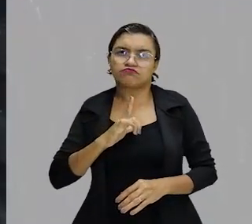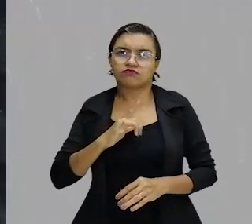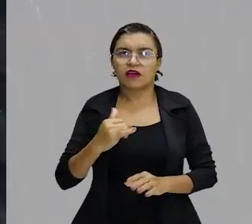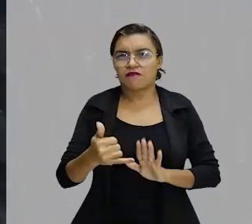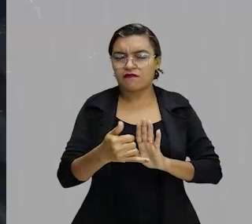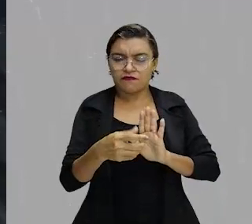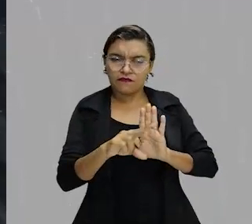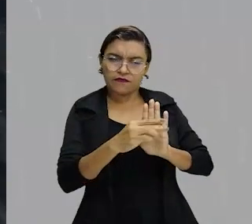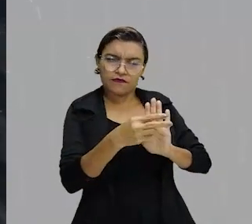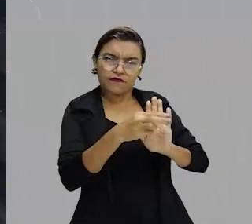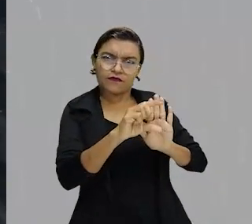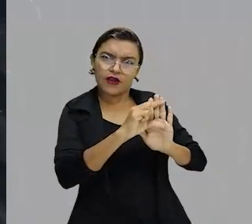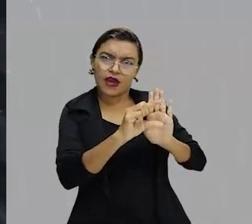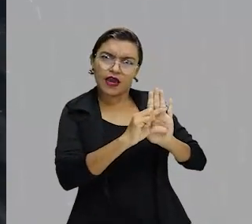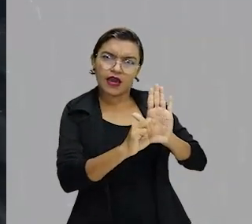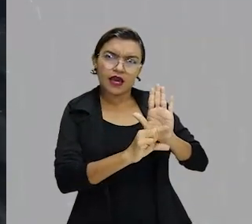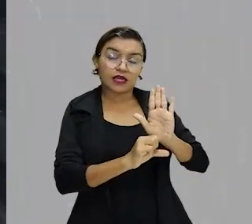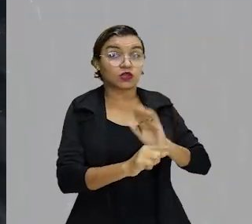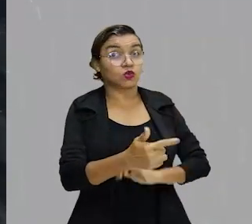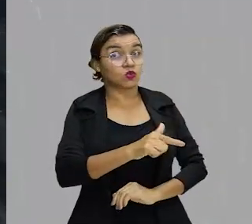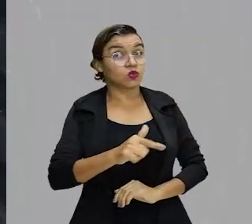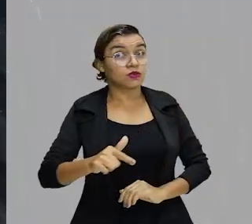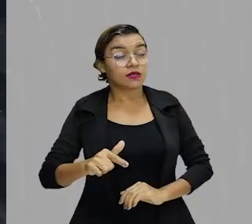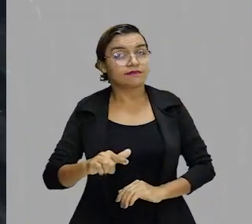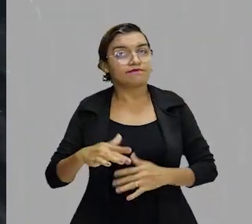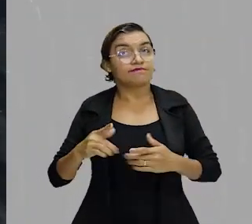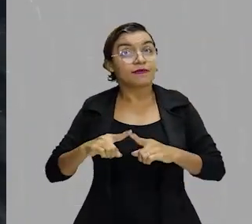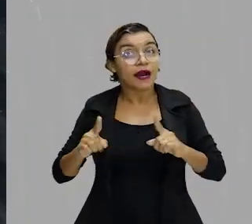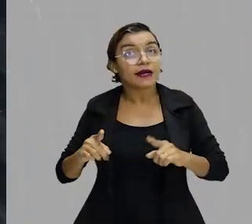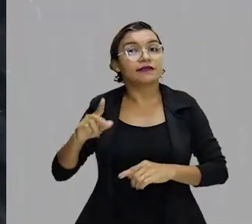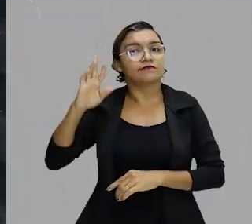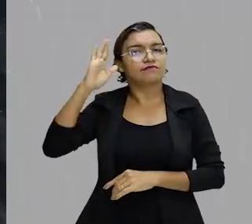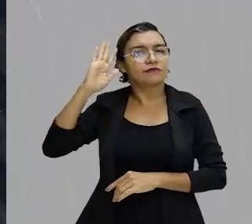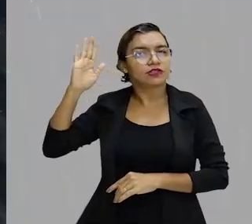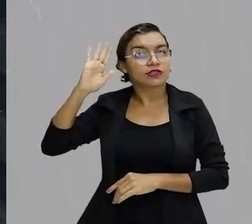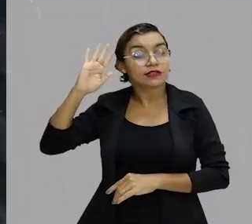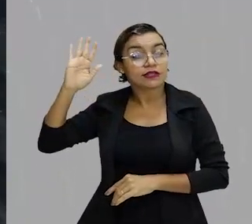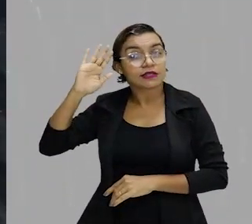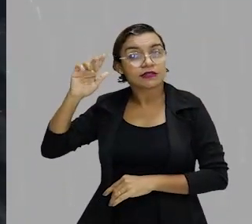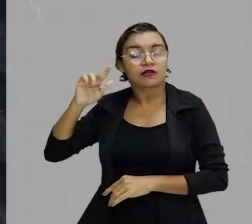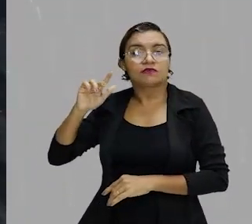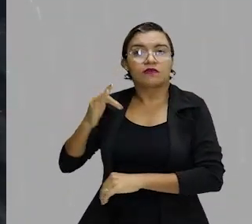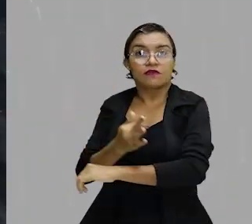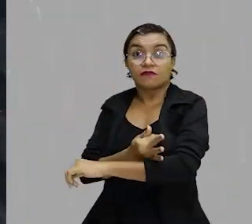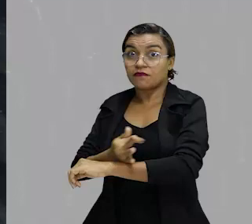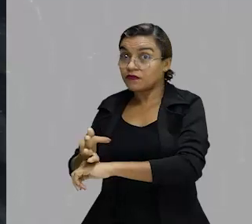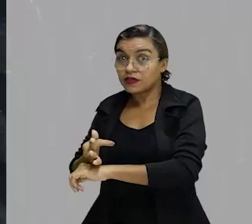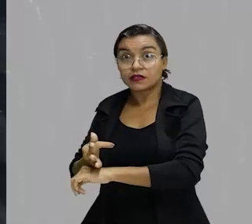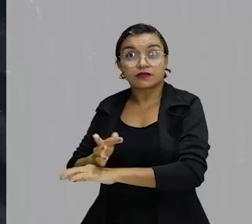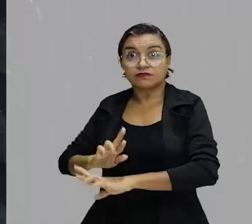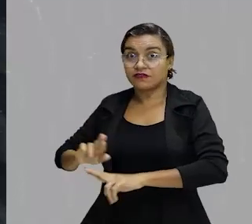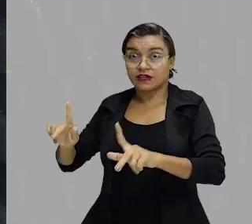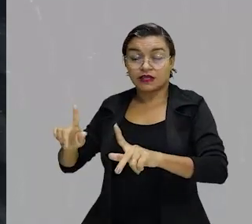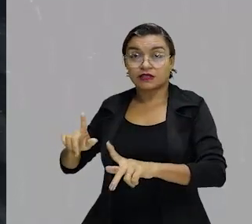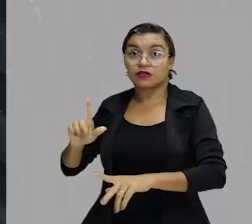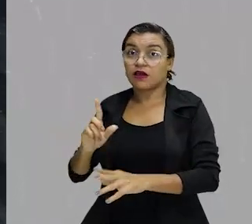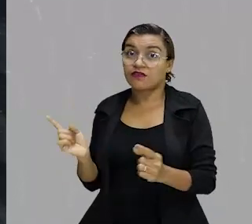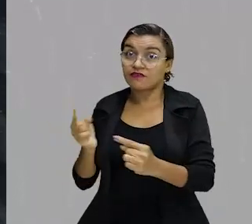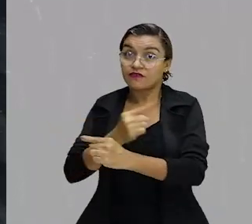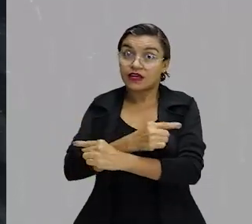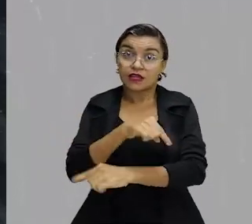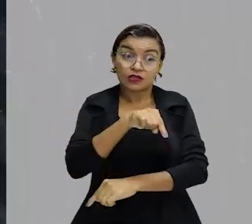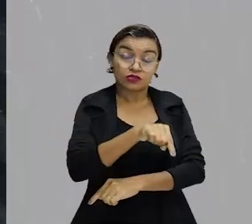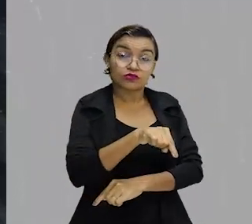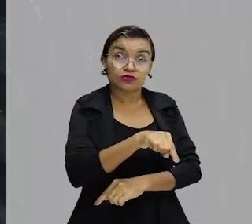ele é baseado em fatos ao invés da imaginação. É o contrário do que nós discutimos anteriormente. A